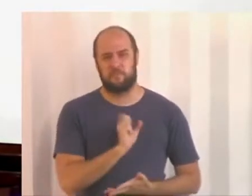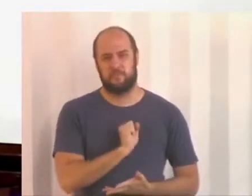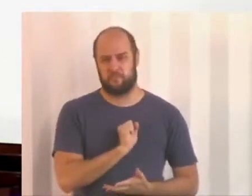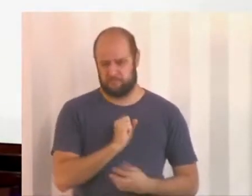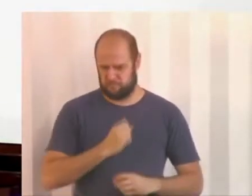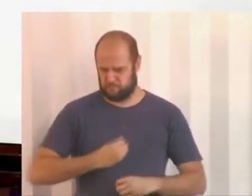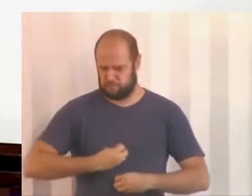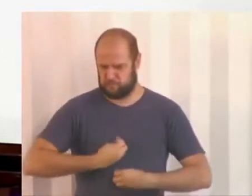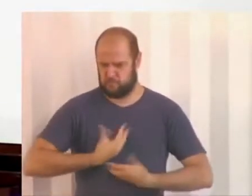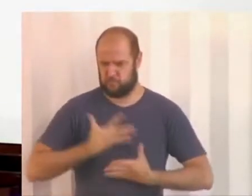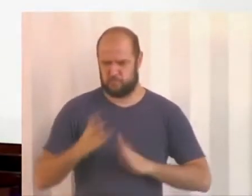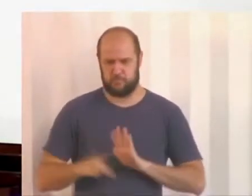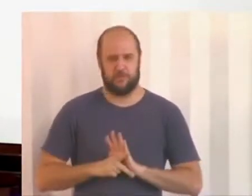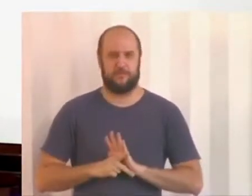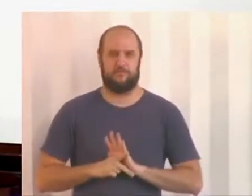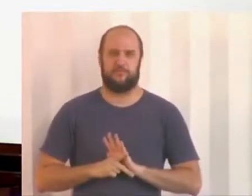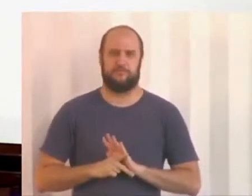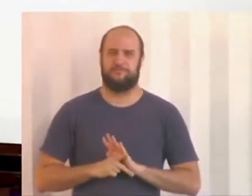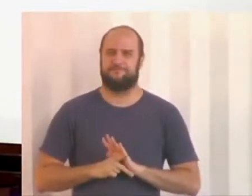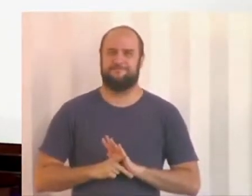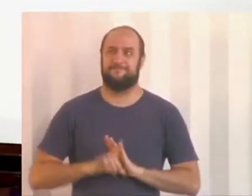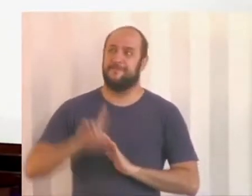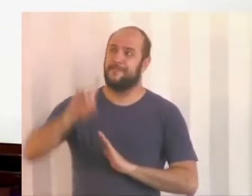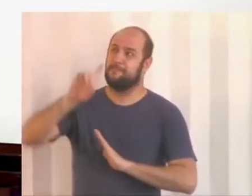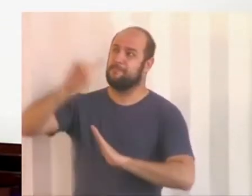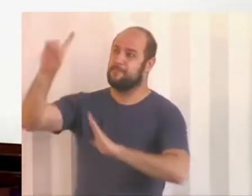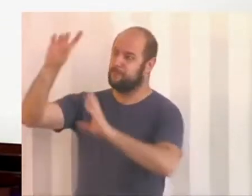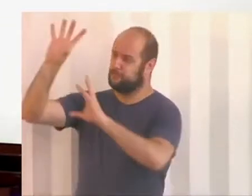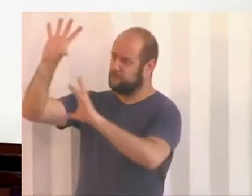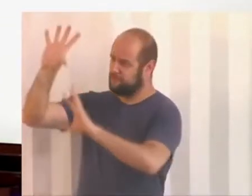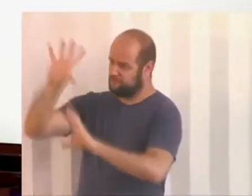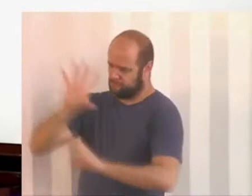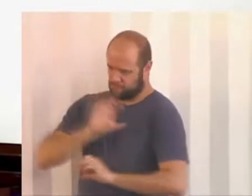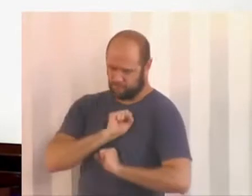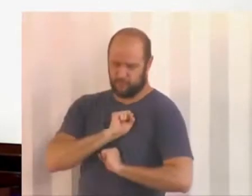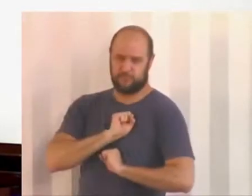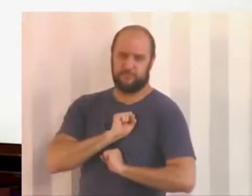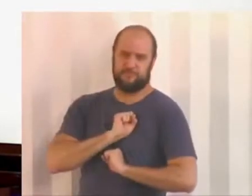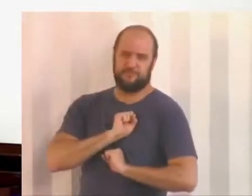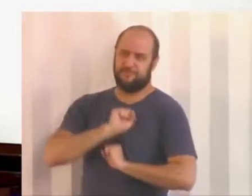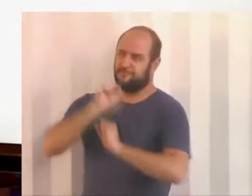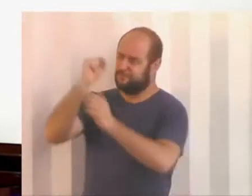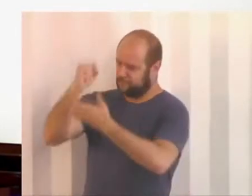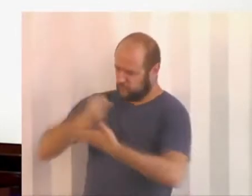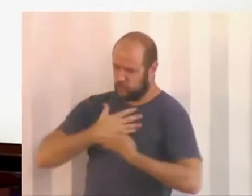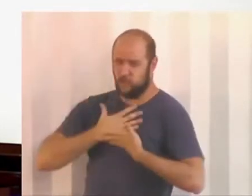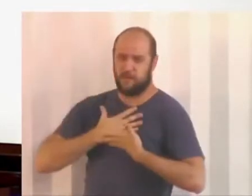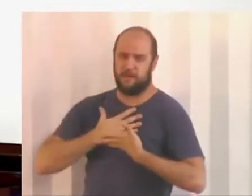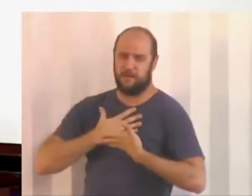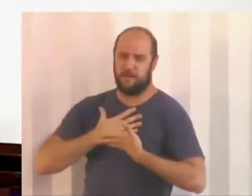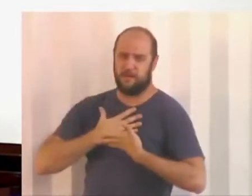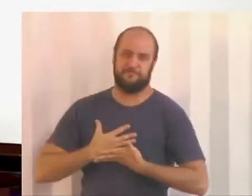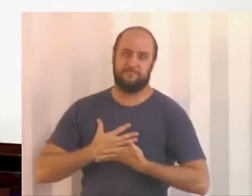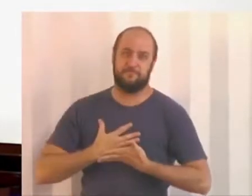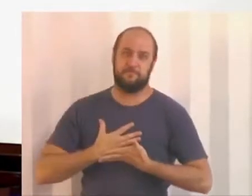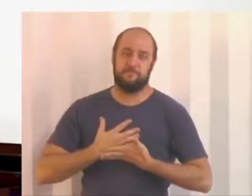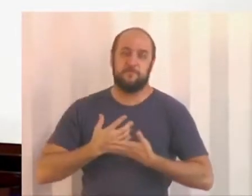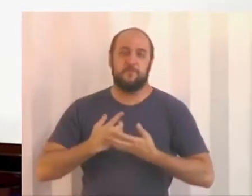brota, mas é doado. E ele só é possível porque existe o Espírito